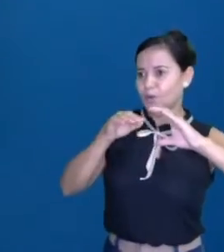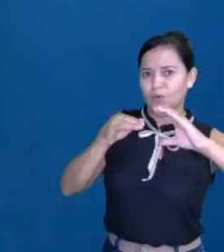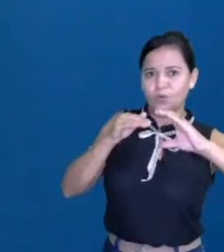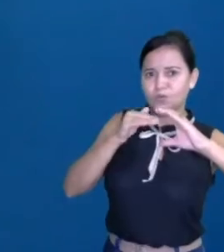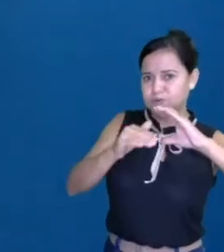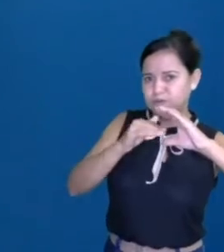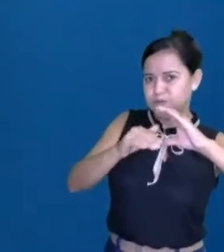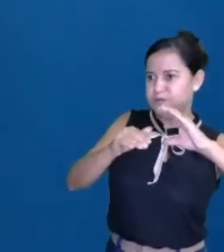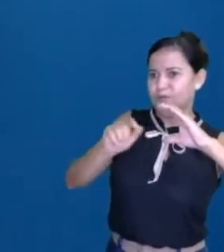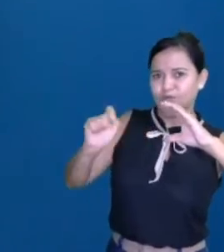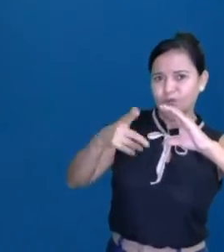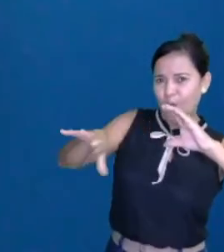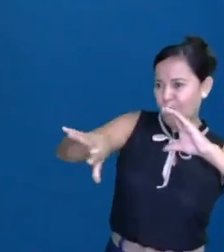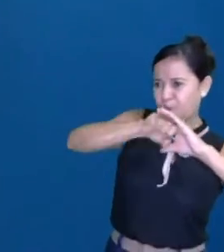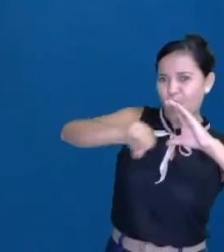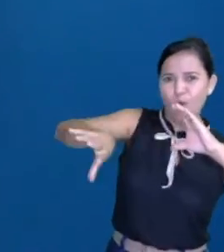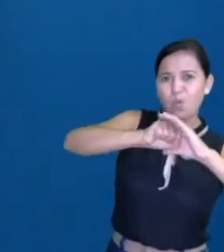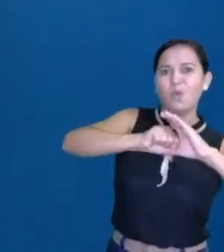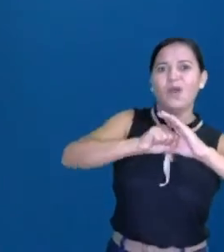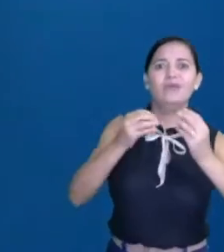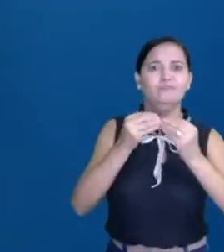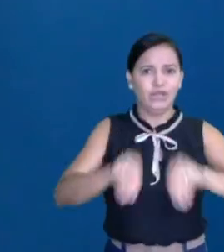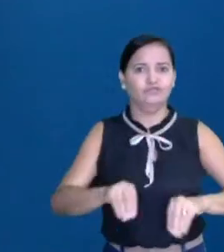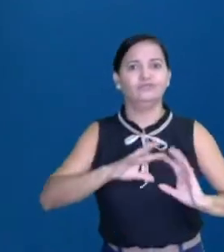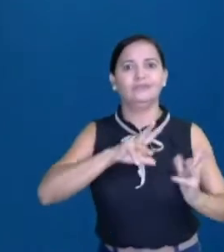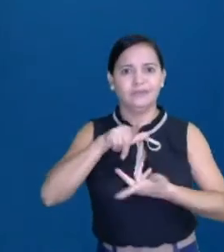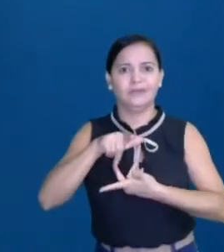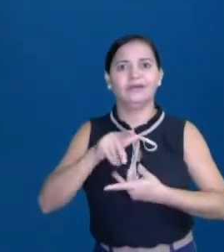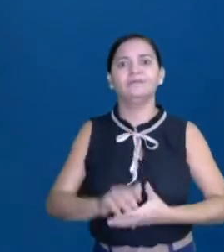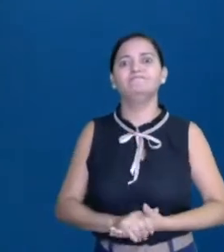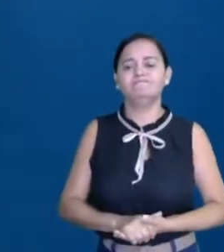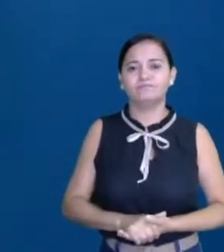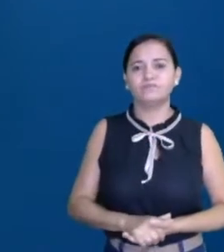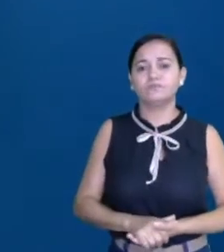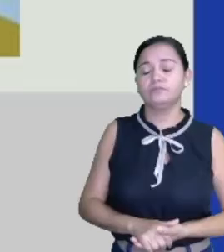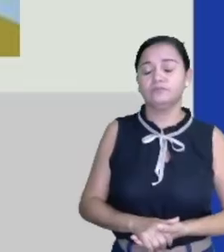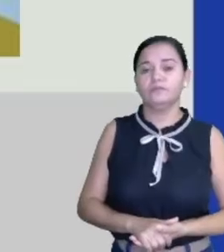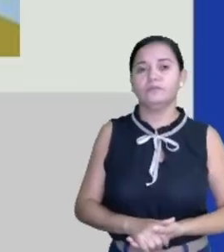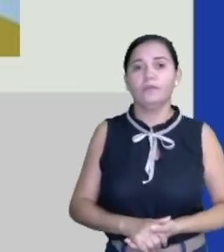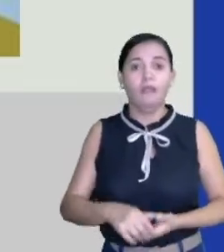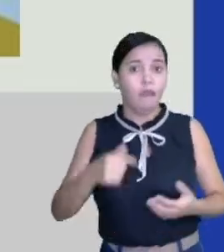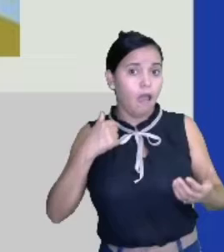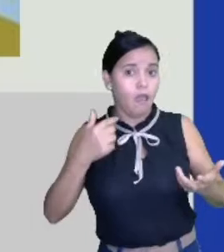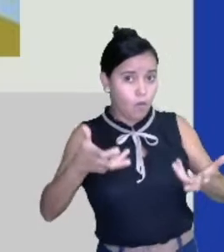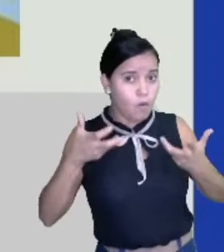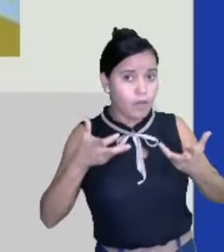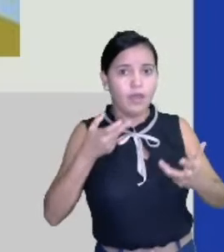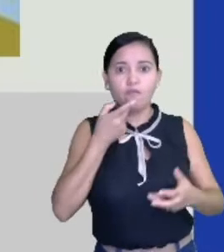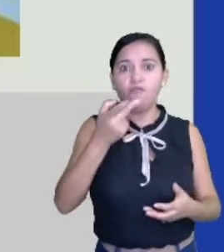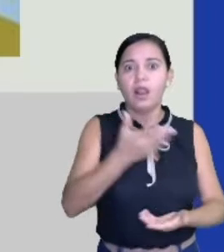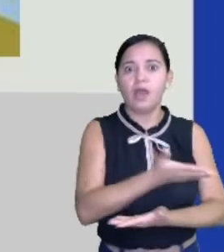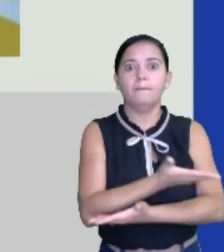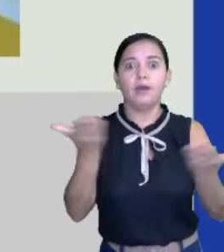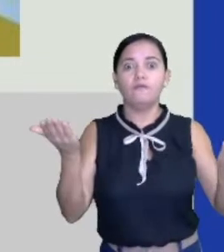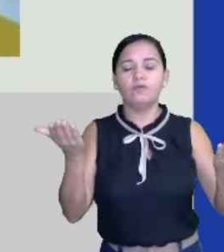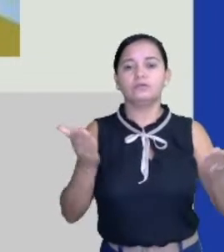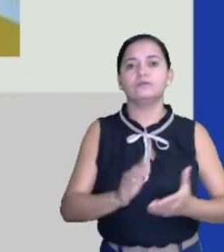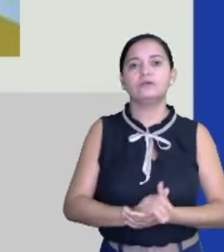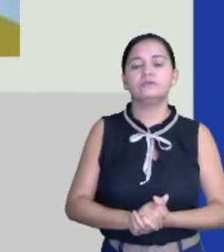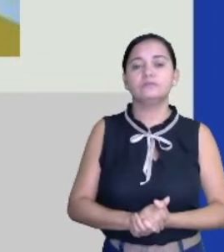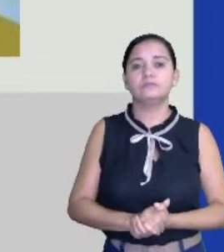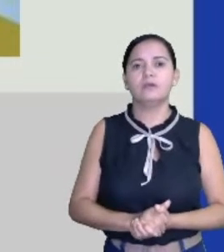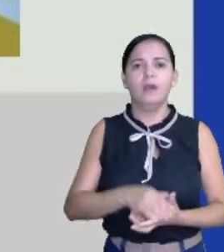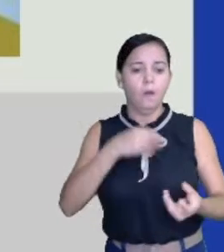aquecimento global, é que é negativo. Próximo slide, produção. E aí, eu queria só reforçar para vocês como seria, na verdade,